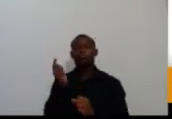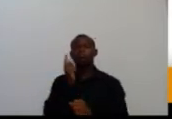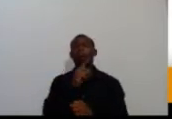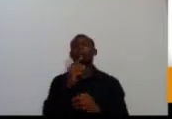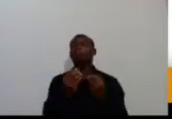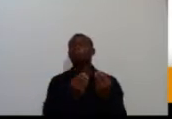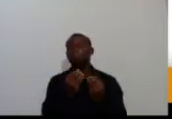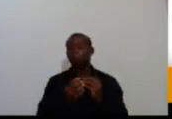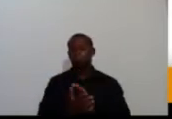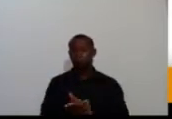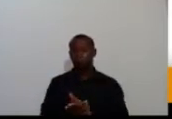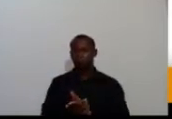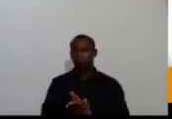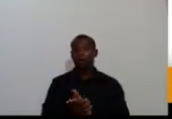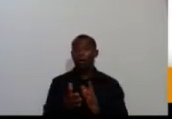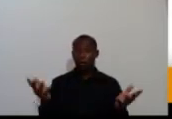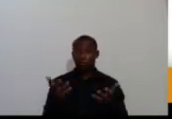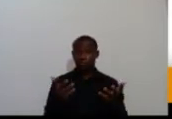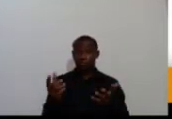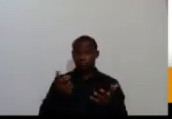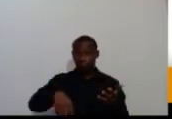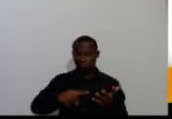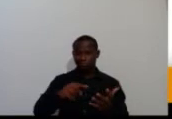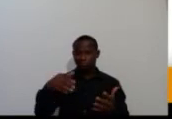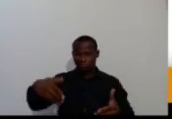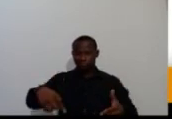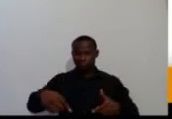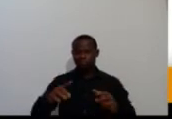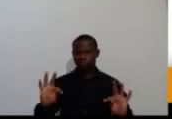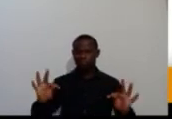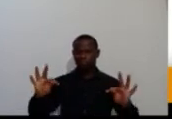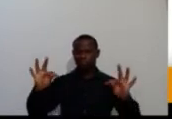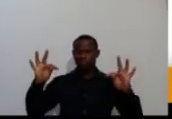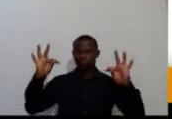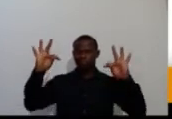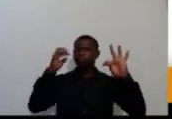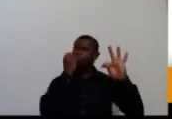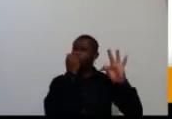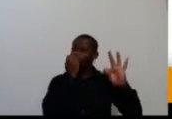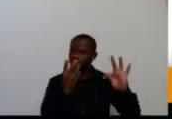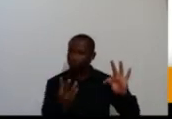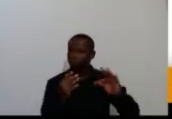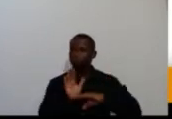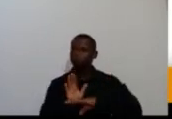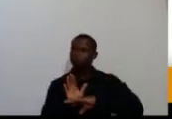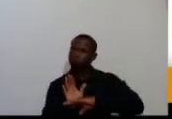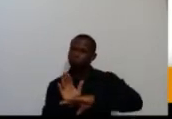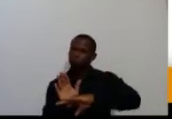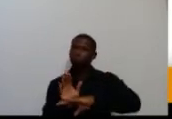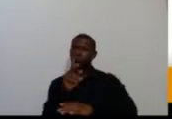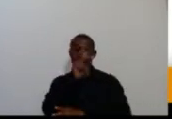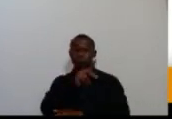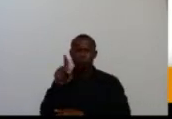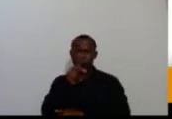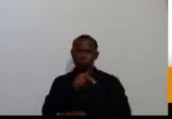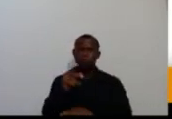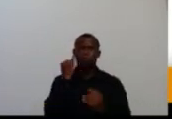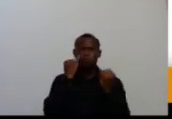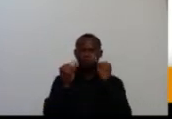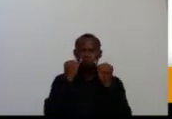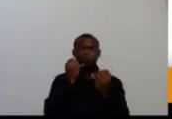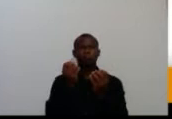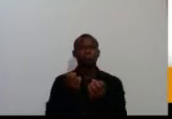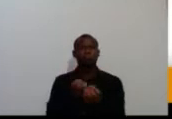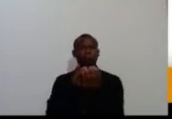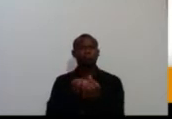amo esse professor, ele é ótimo, ele fala coisas que você fica assustado. Meu Deus, será que isso vai acontecer? mas é bom para você